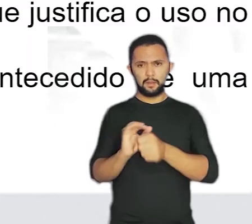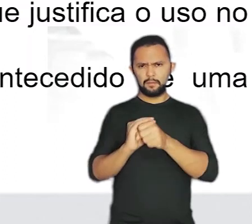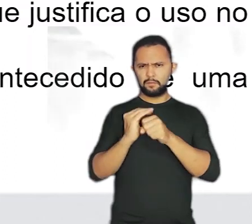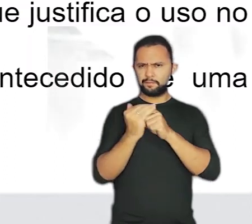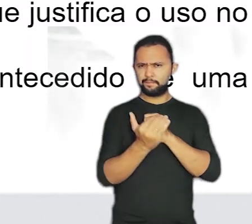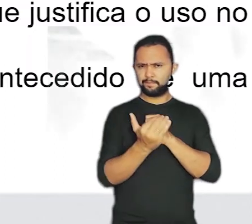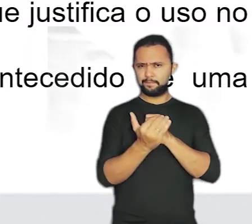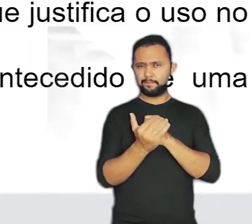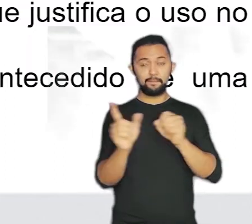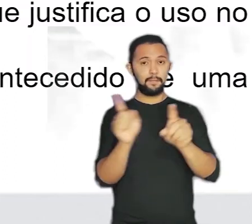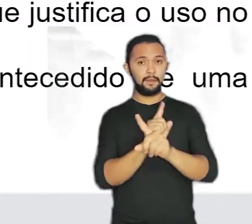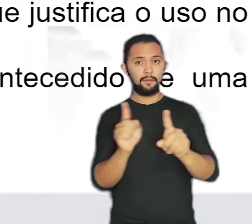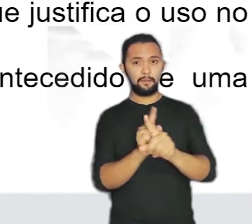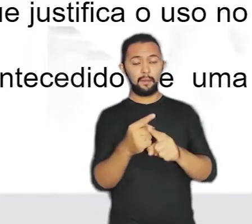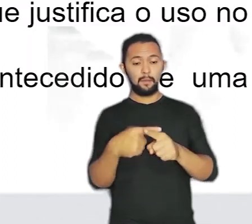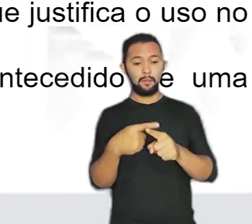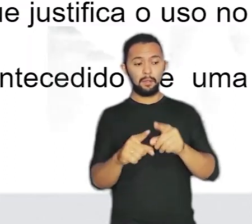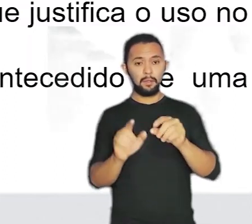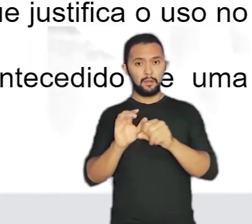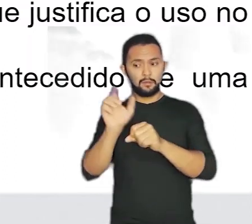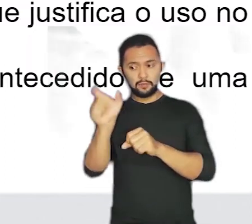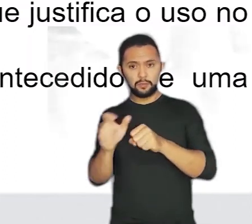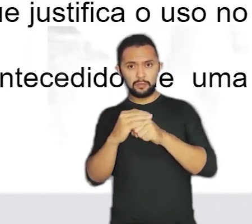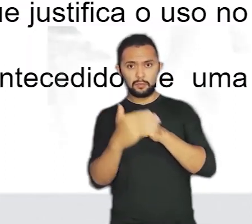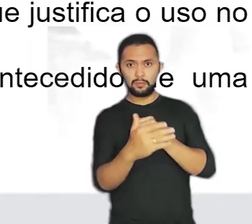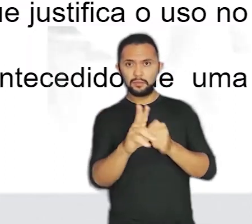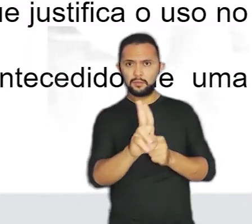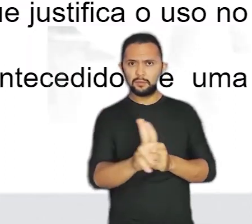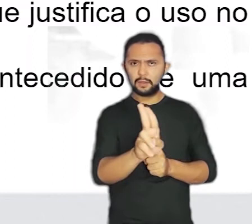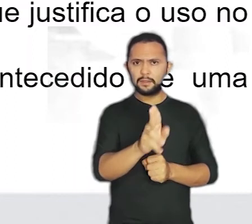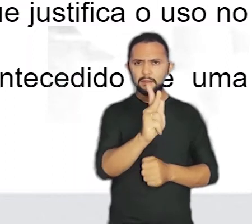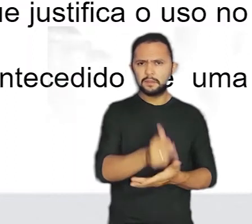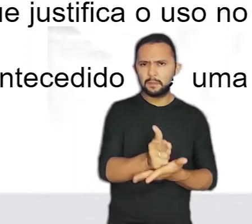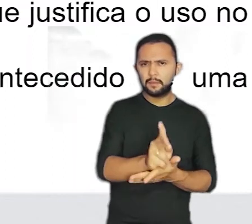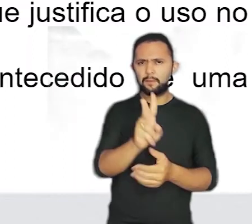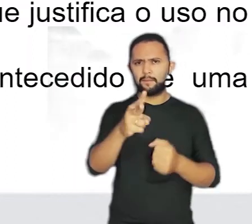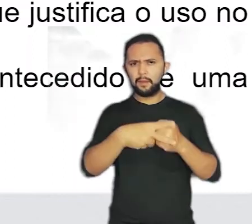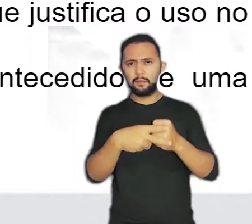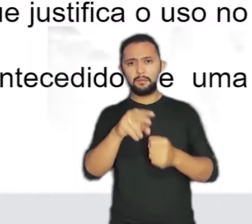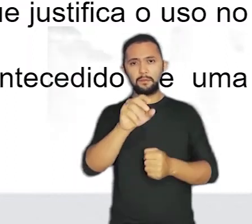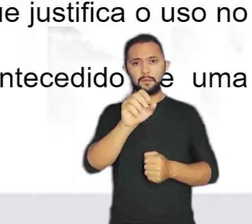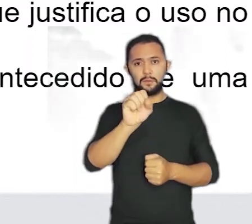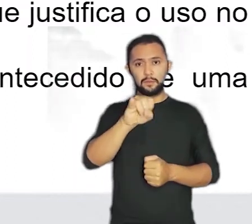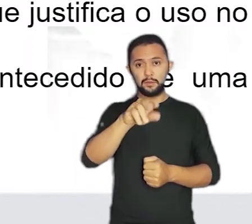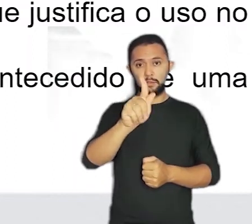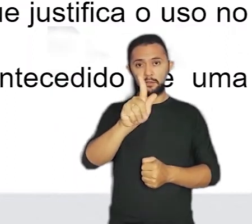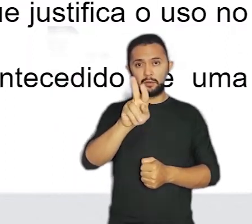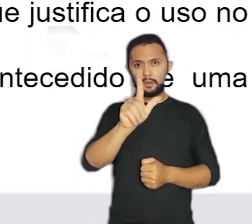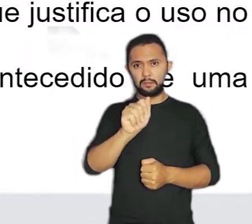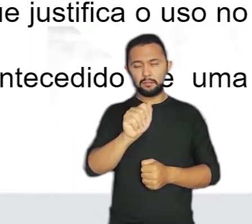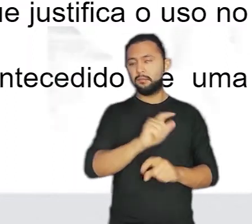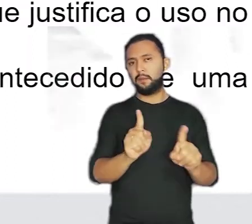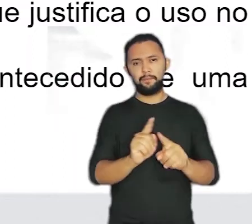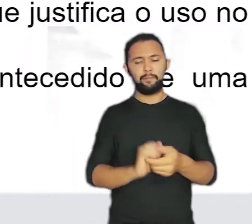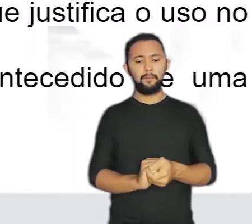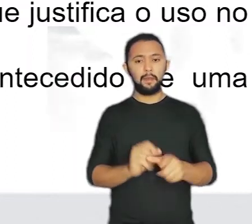uso do singular. Isso não existe, não é porque o sujeito é oculto que eu vou sempre utilizar o verbo no singular. Isso não existe. E a letra E, o